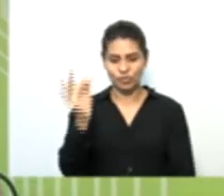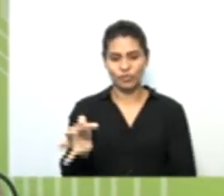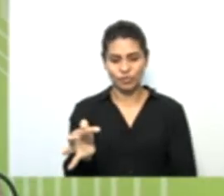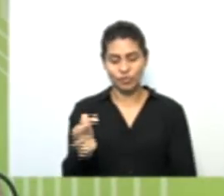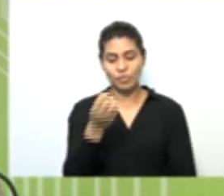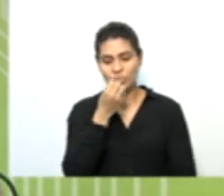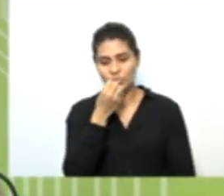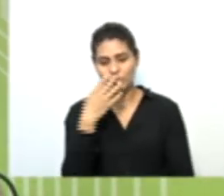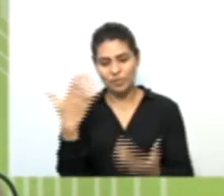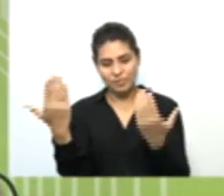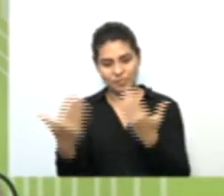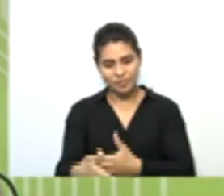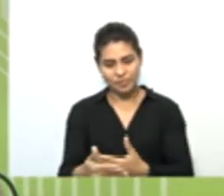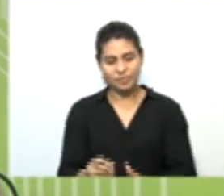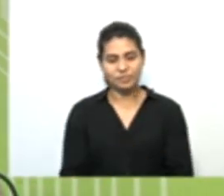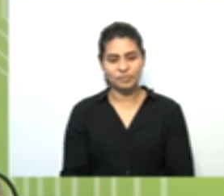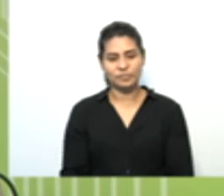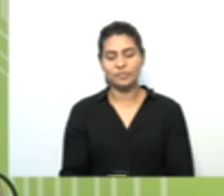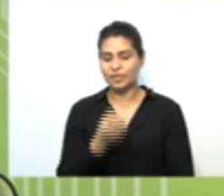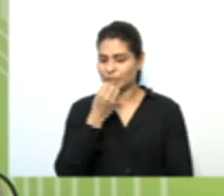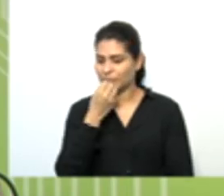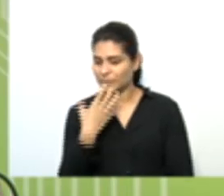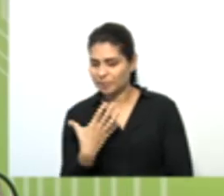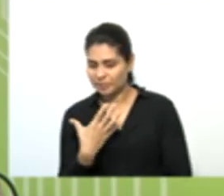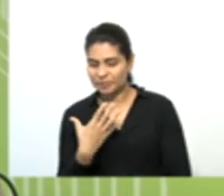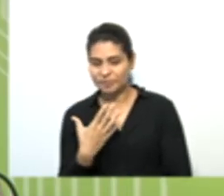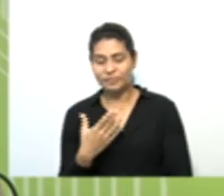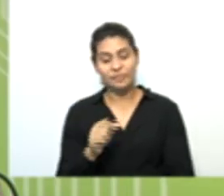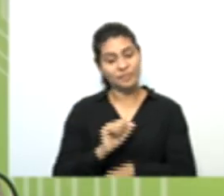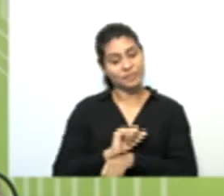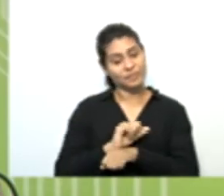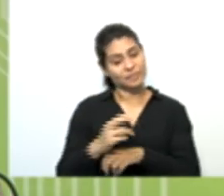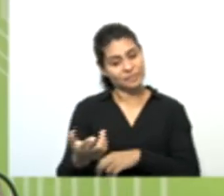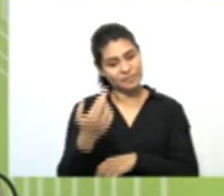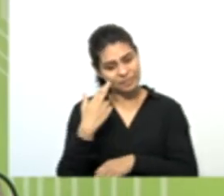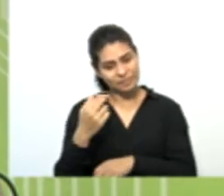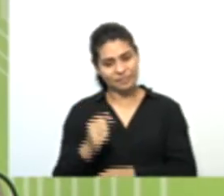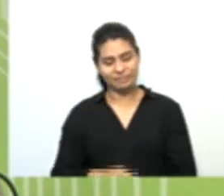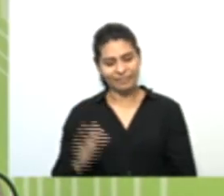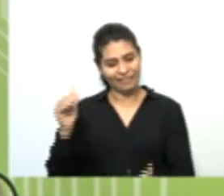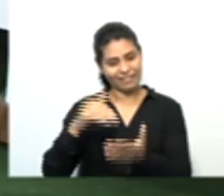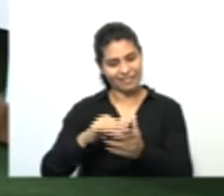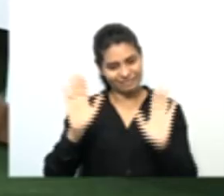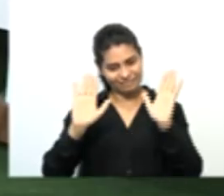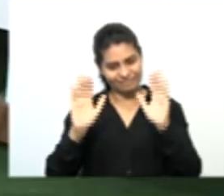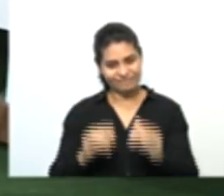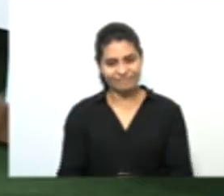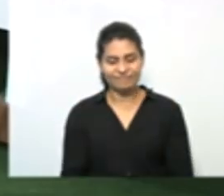Boa prova, fiquem bem, nós vamos aguardar o resultado. Até mais.